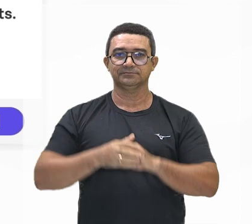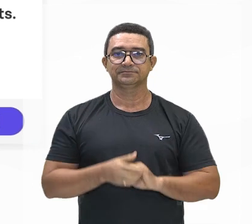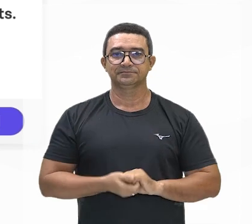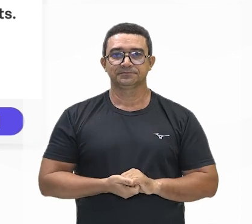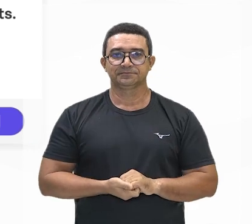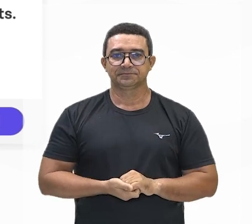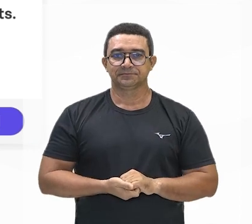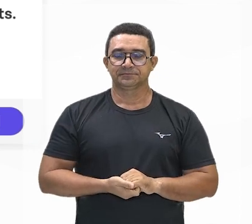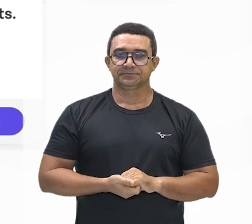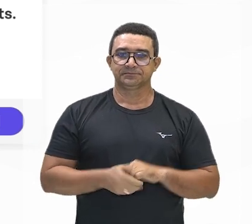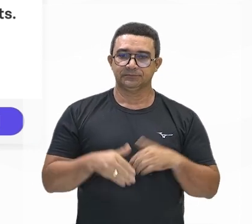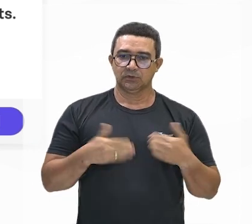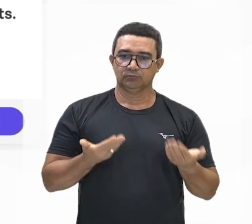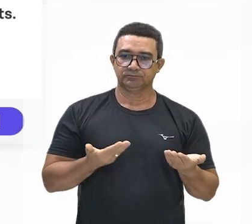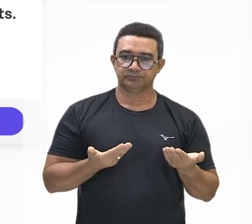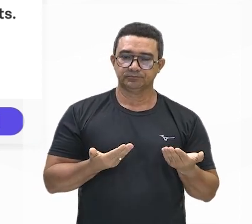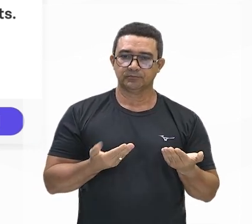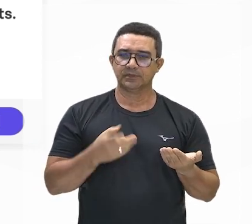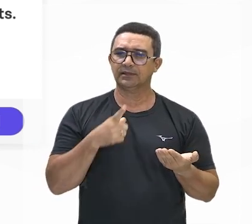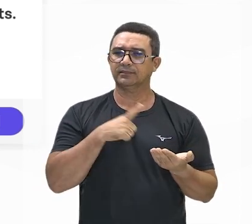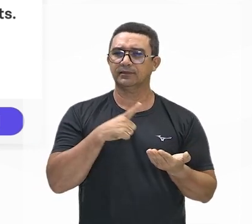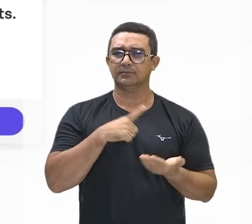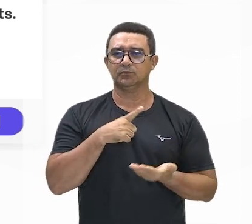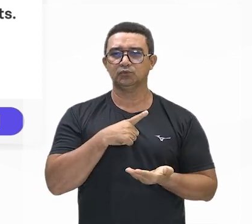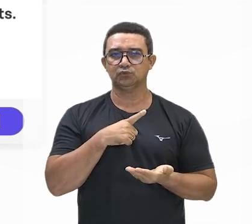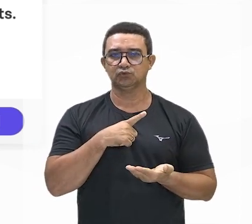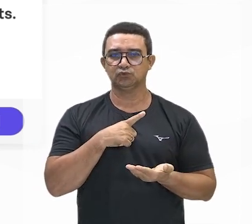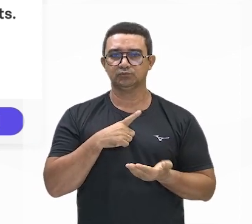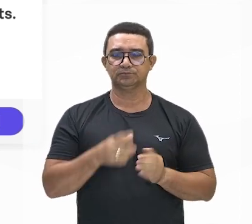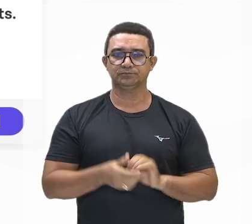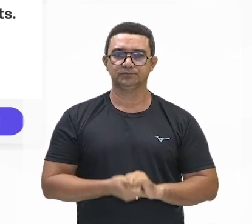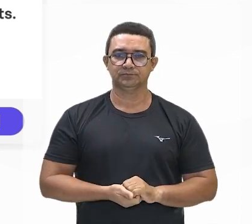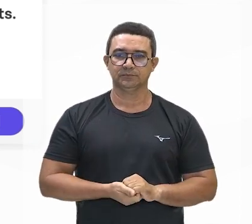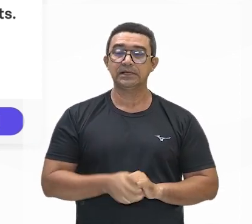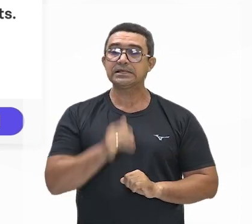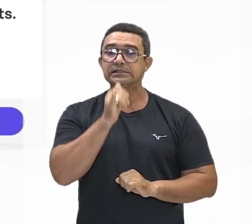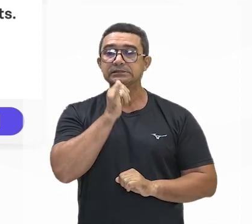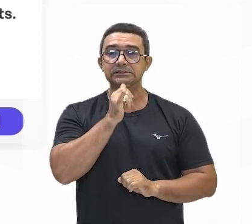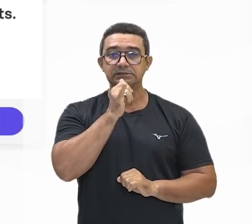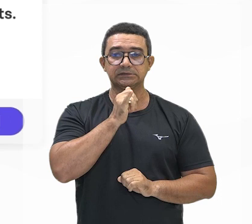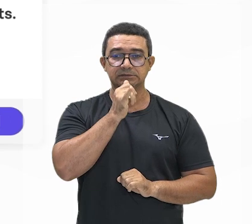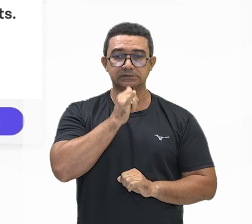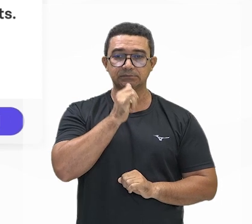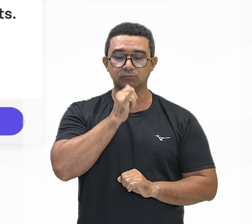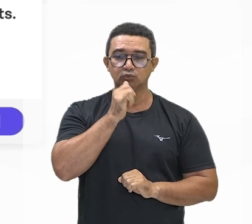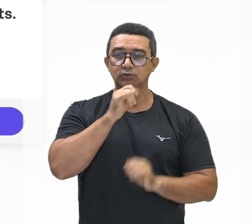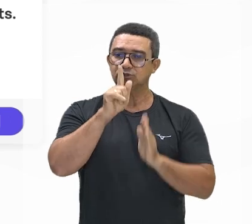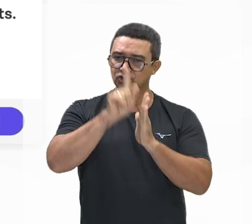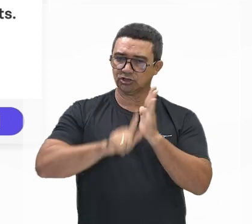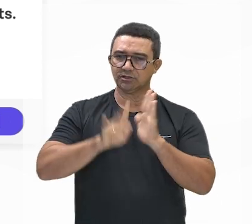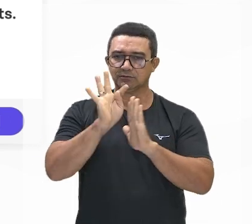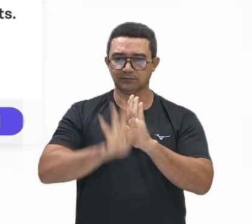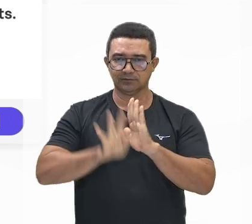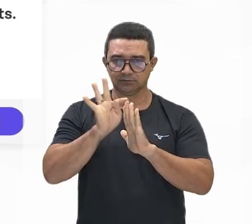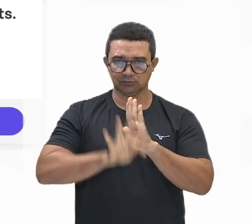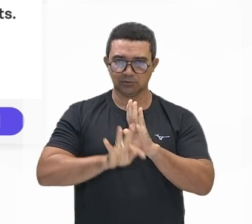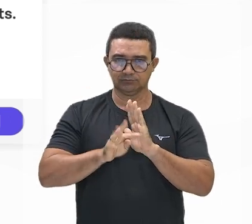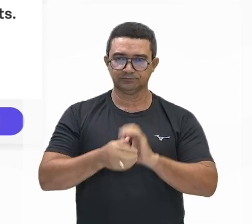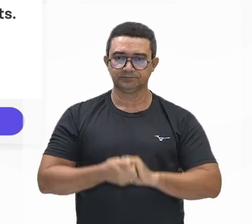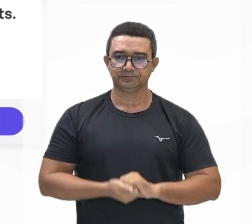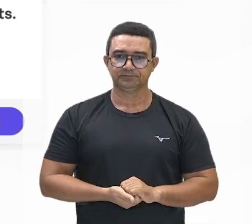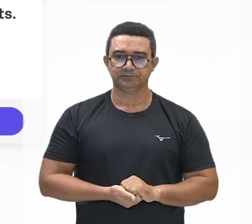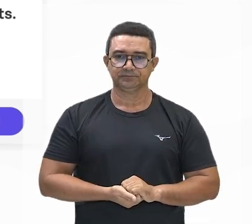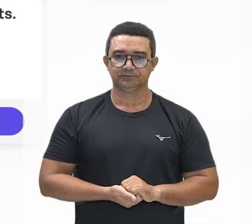Então, nós temos aqui um exemplo de gênero textual. Ele é um